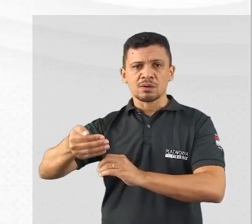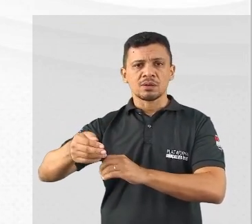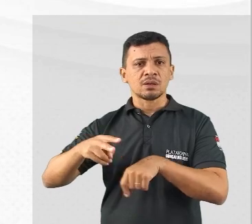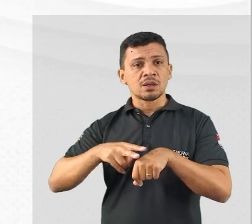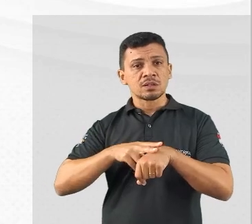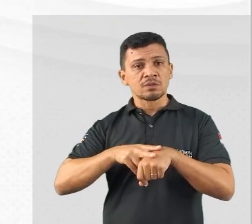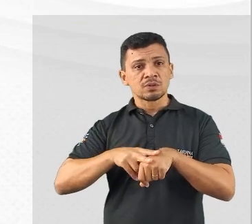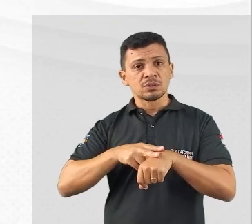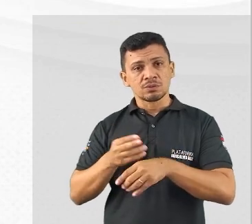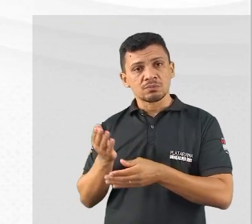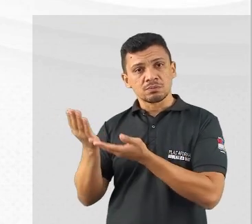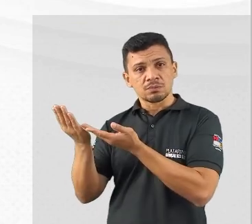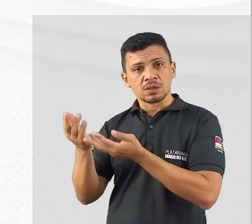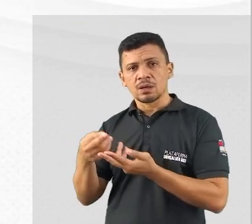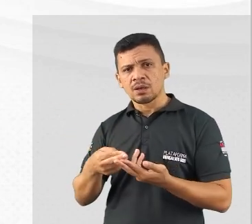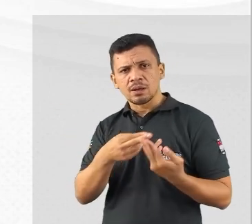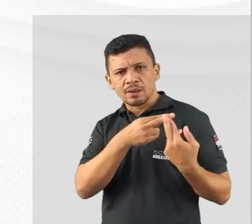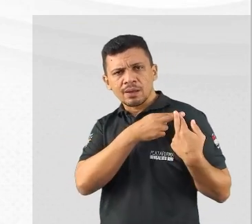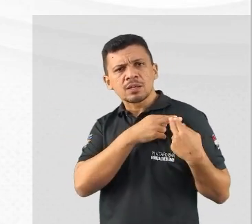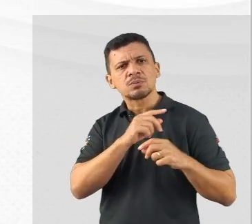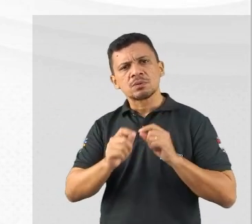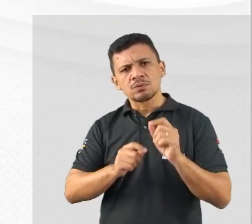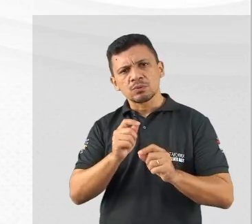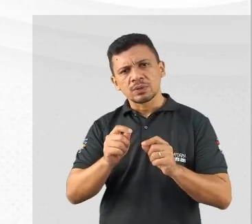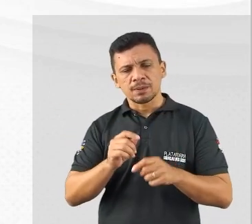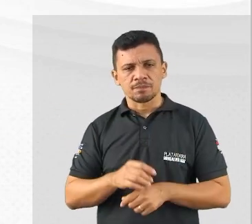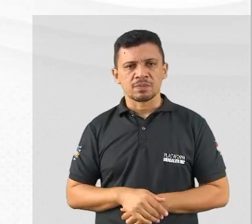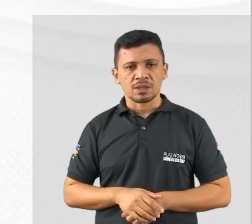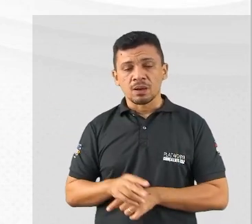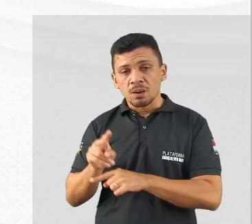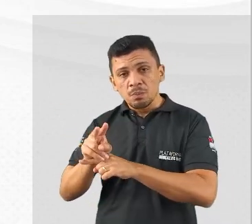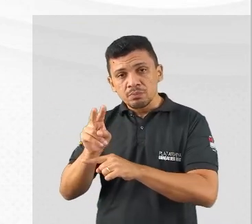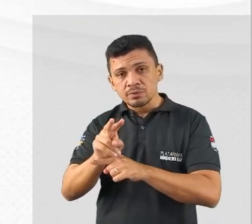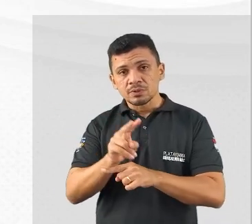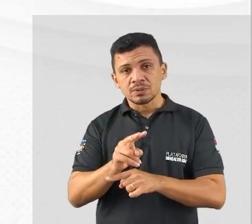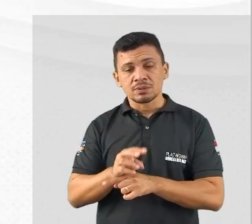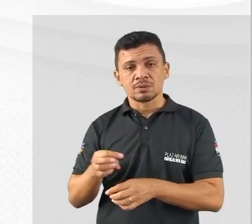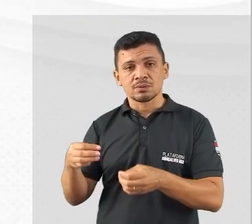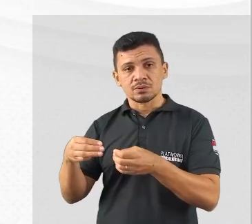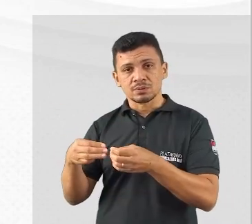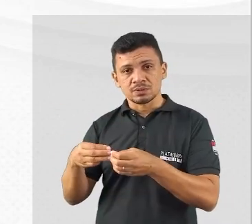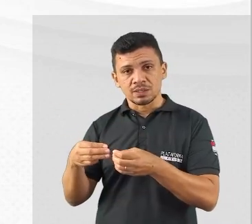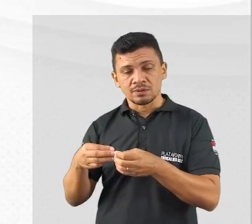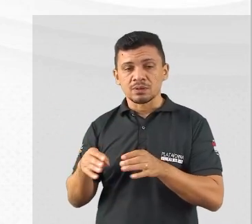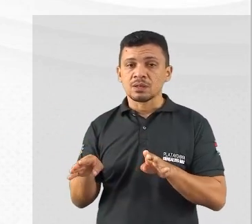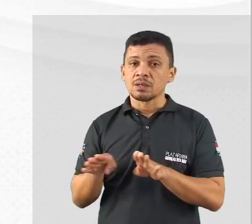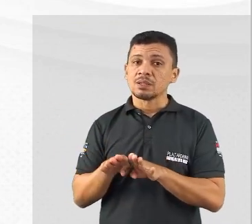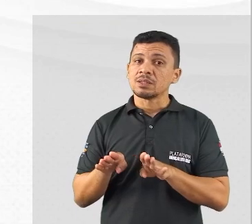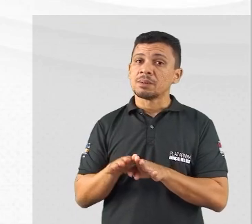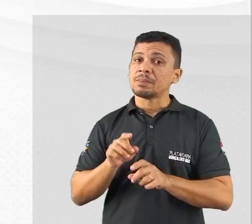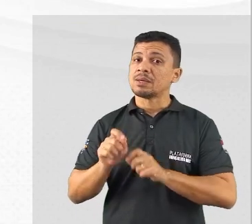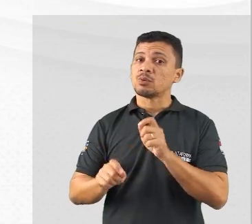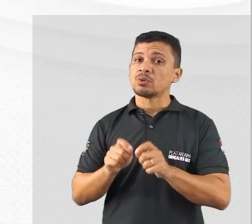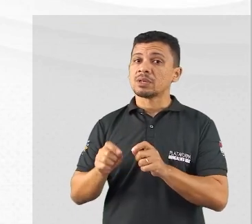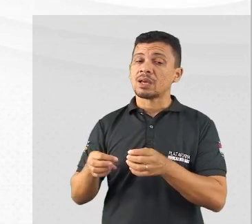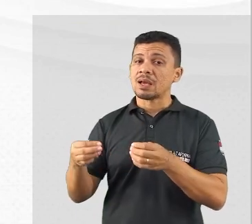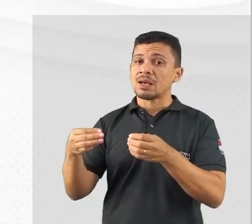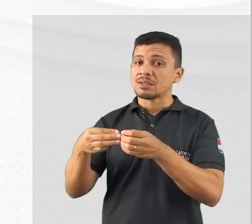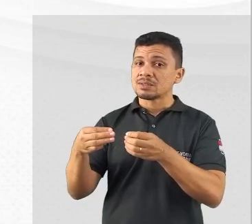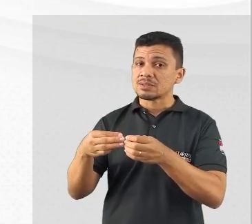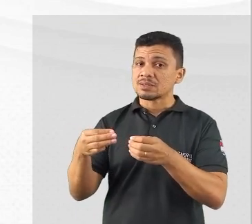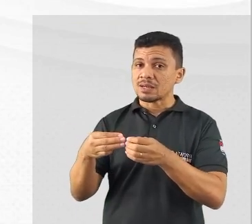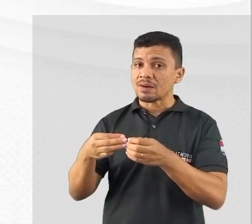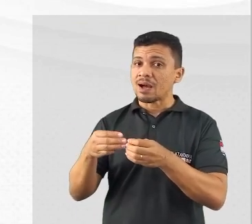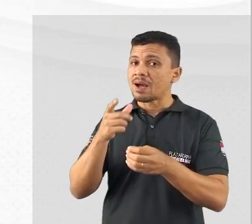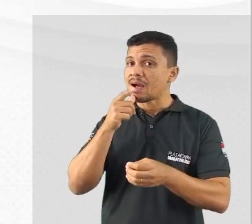Ela é responsável, pessoal, principalmente pela proteção dessa célula, e ela também impede que a célula vegetal ela perca